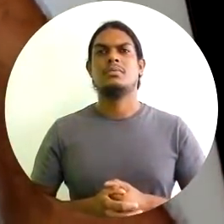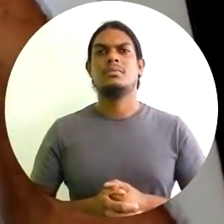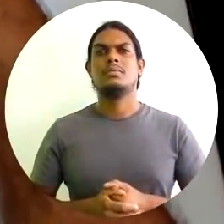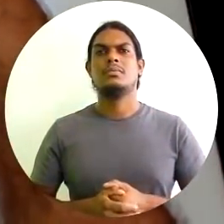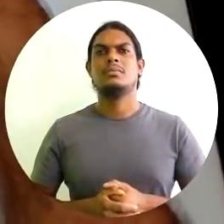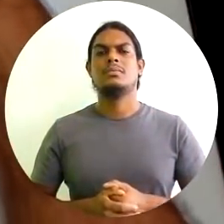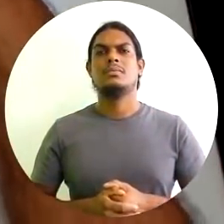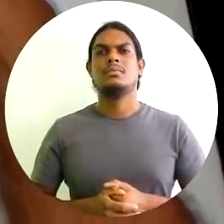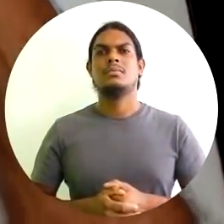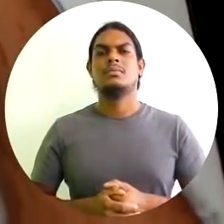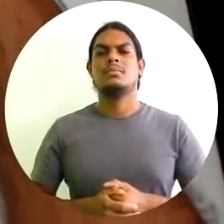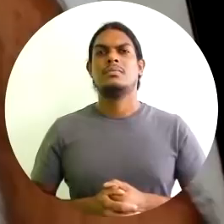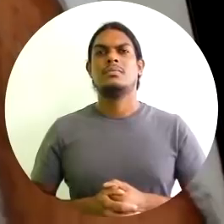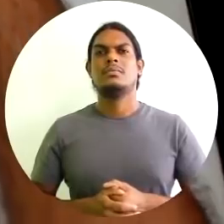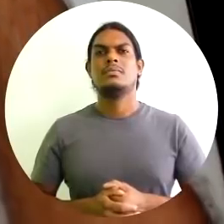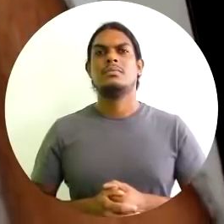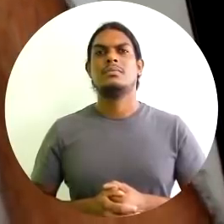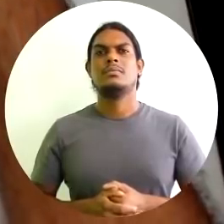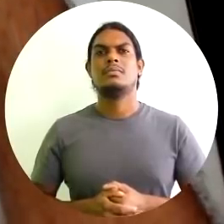Aqui a gente